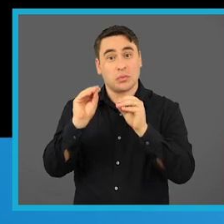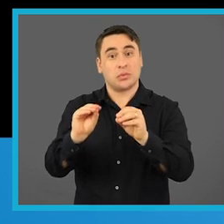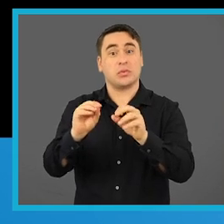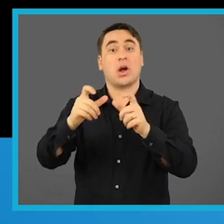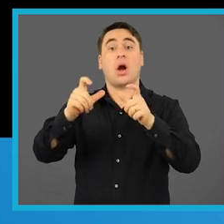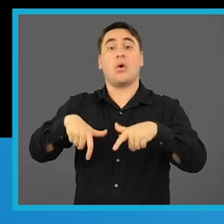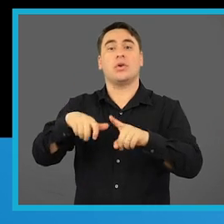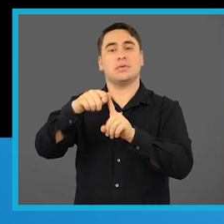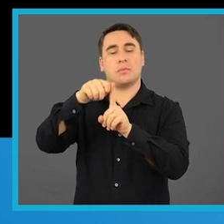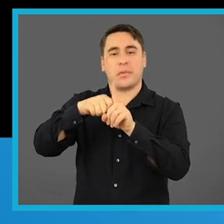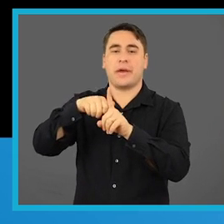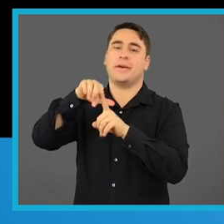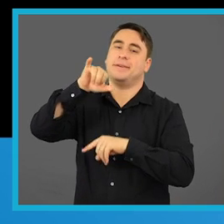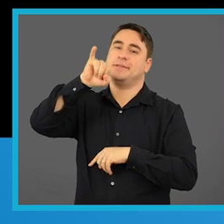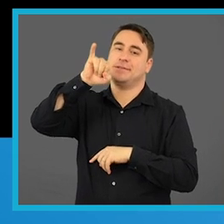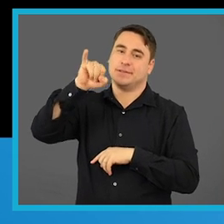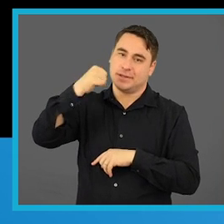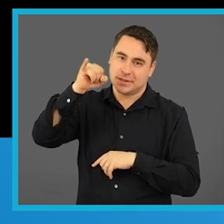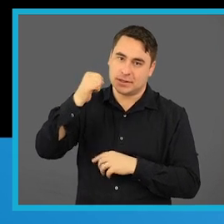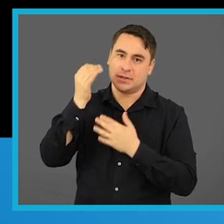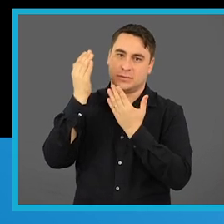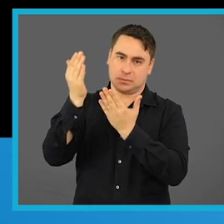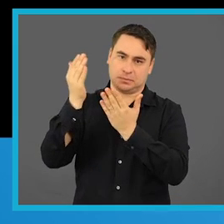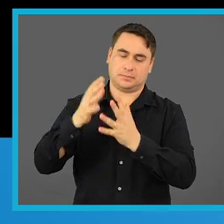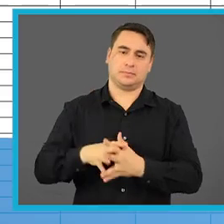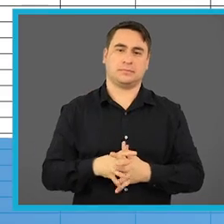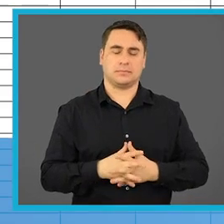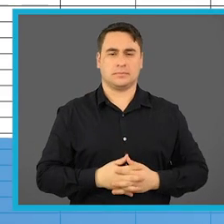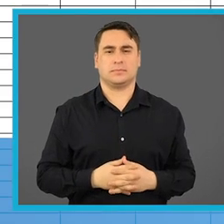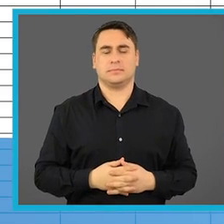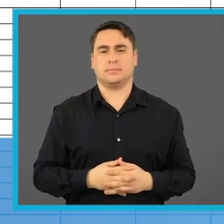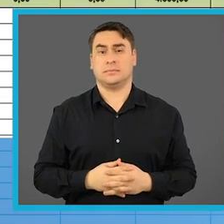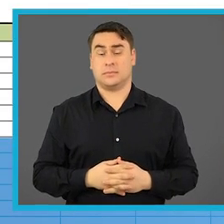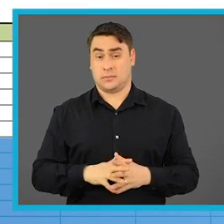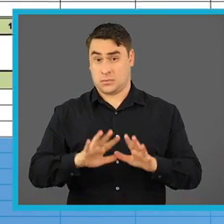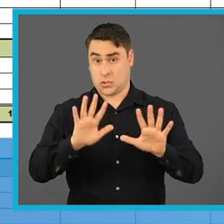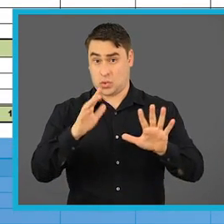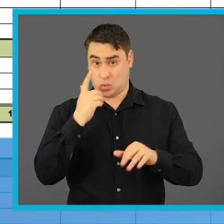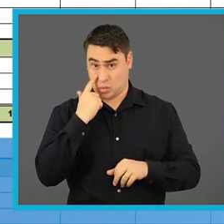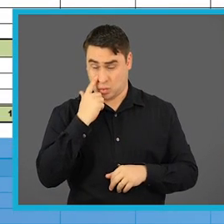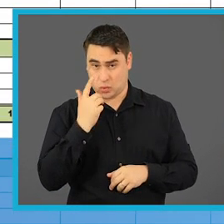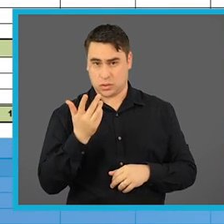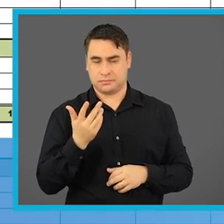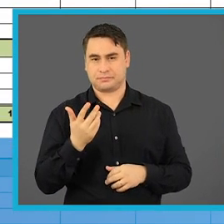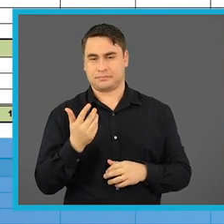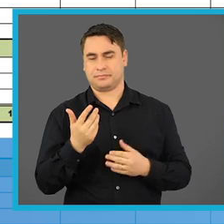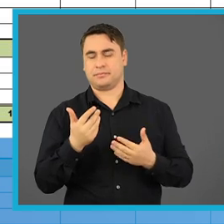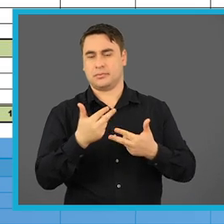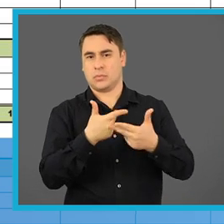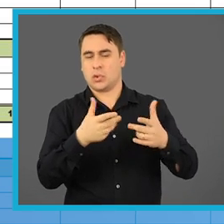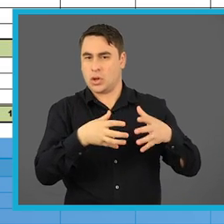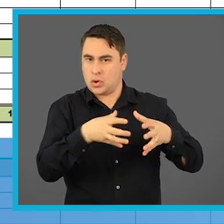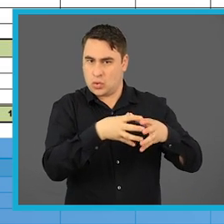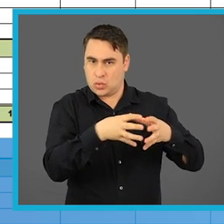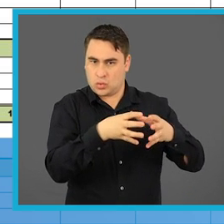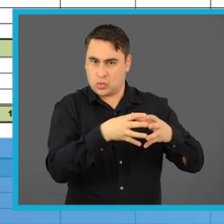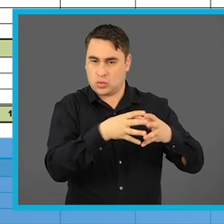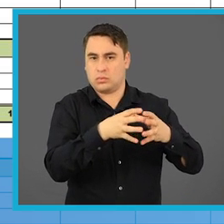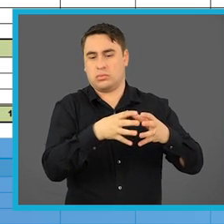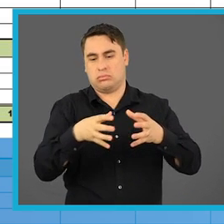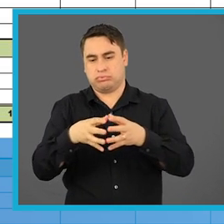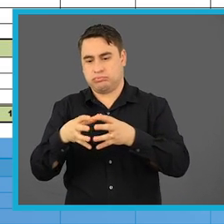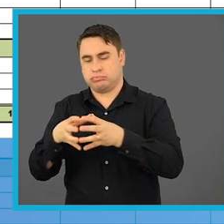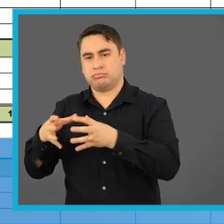informação deve ser alimentada sempre em janeiro. Agora vamos mostrar para vocês os grupos